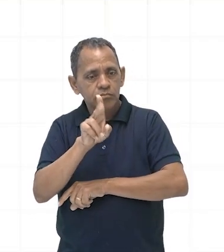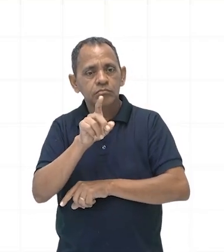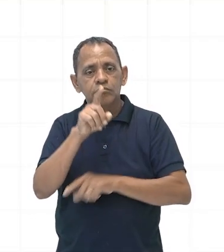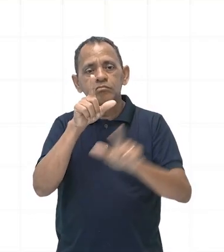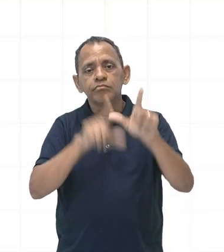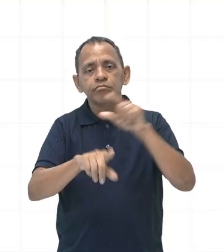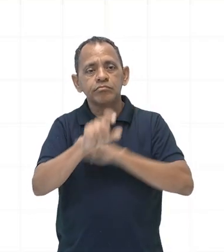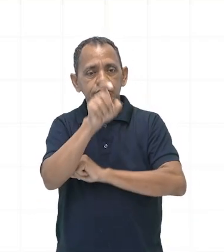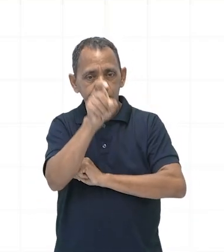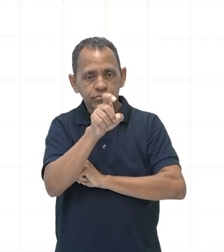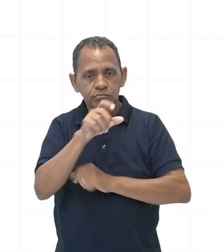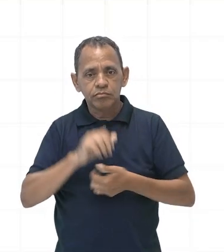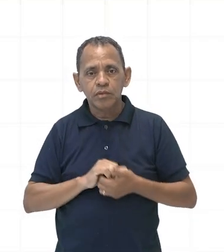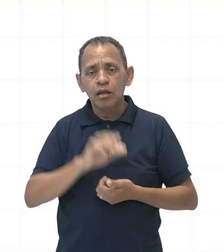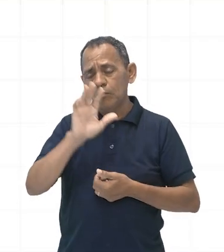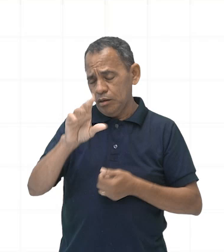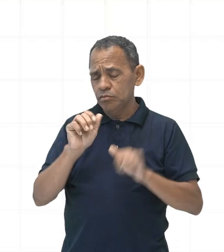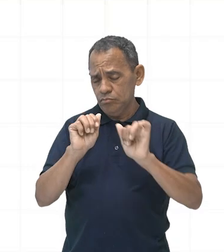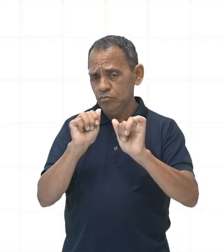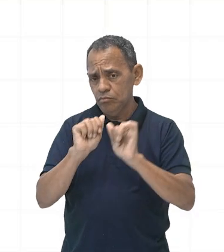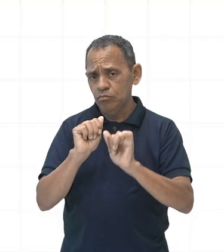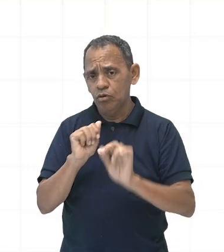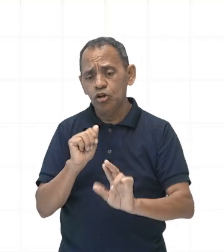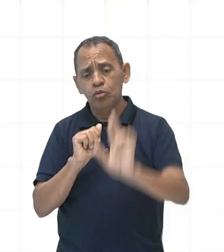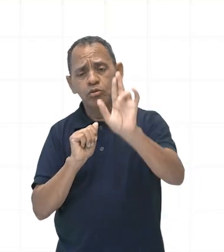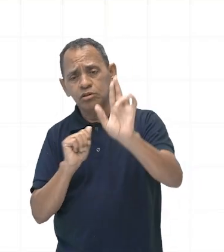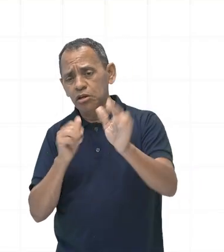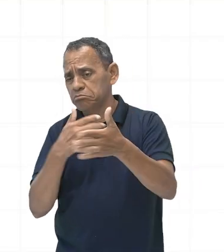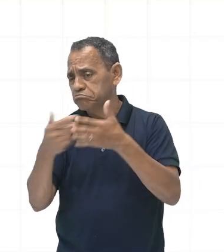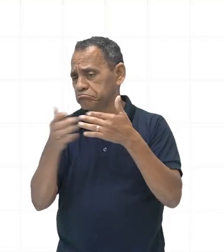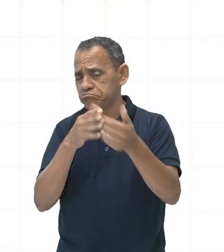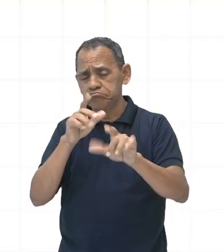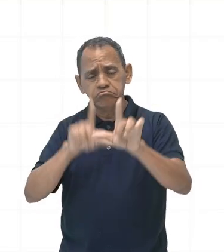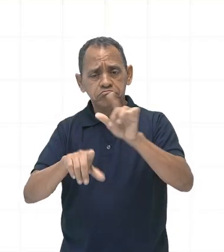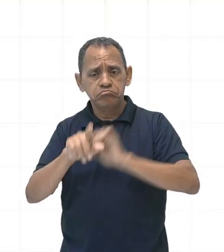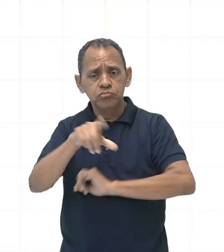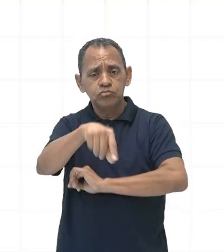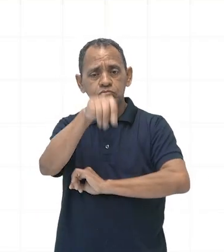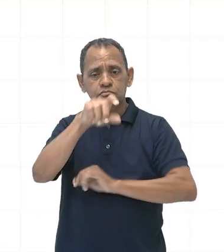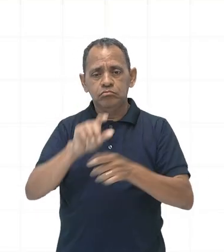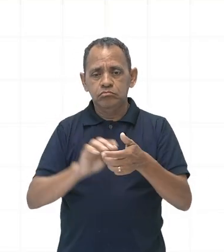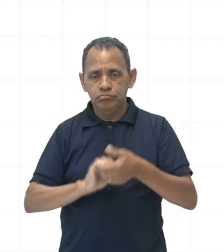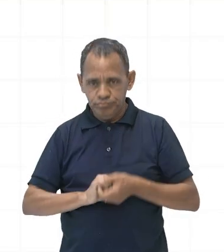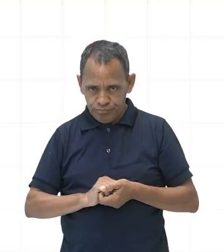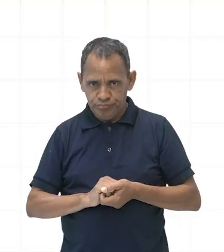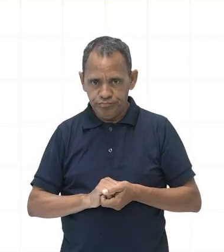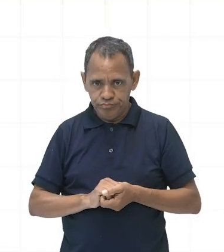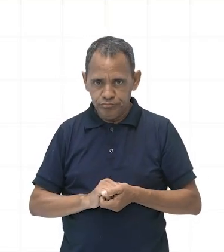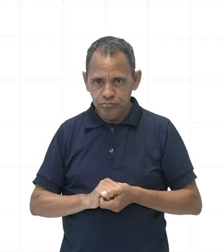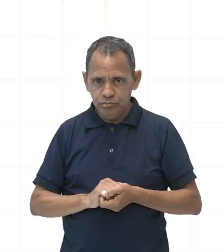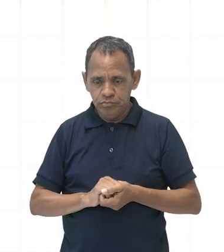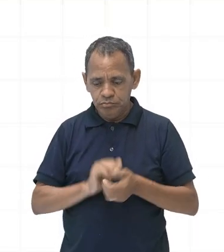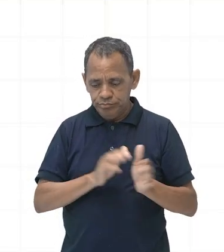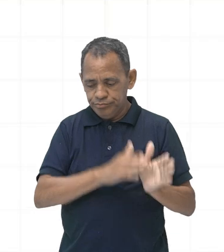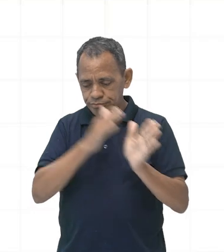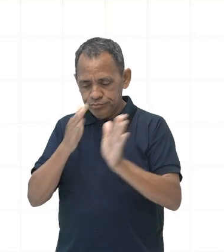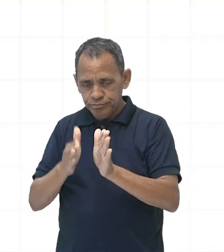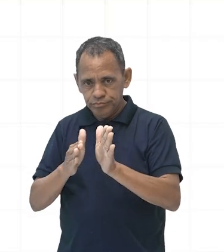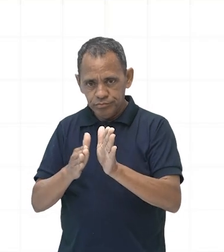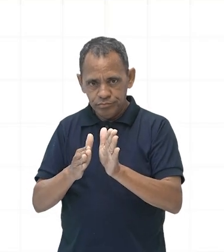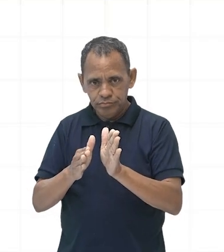mas você pode usar qualquer letra que você preferir, tá bom? E agora, qual é o próximo passo que a